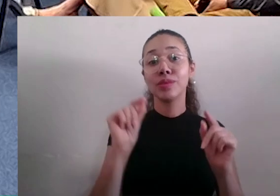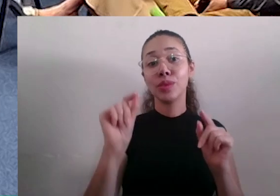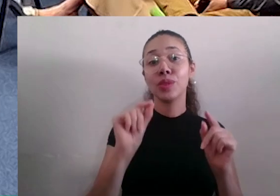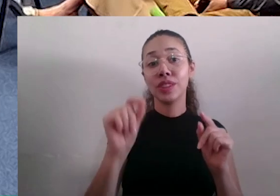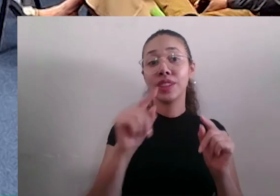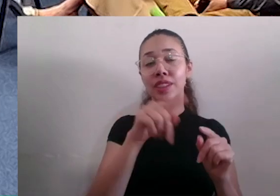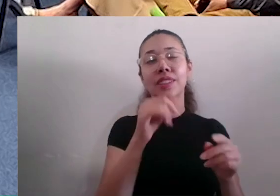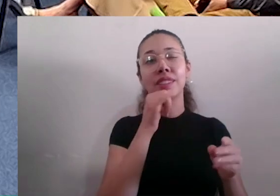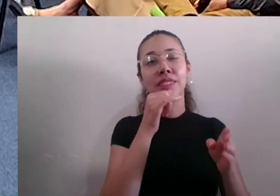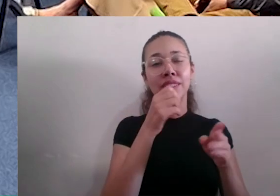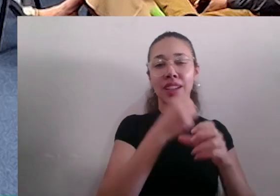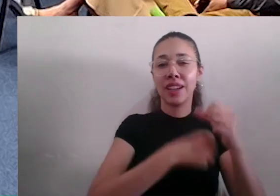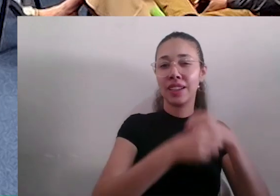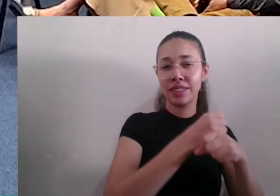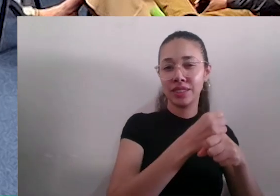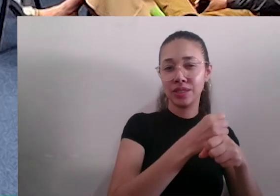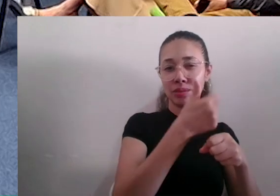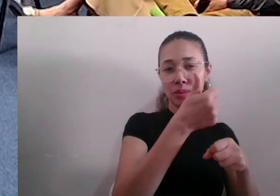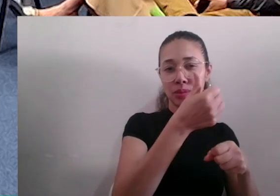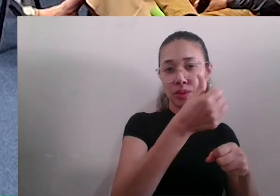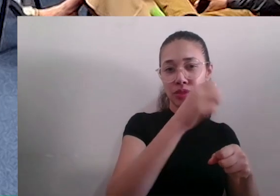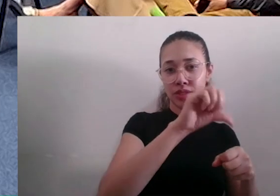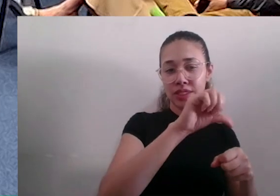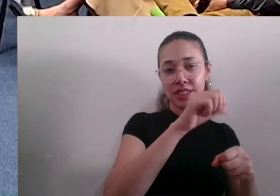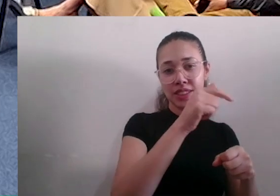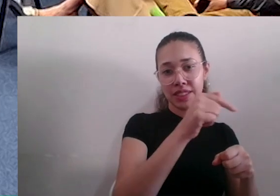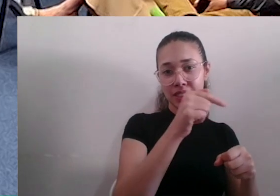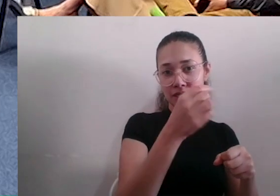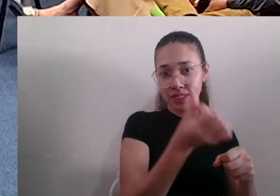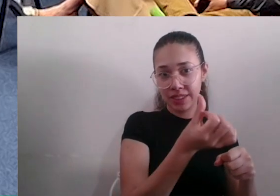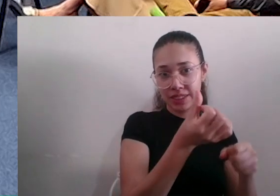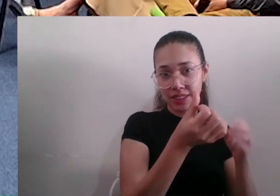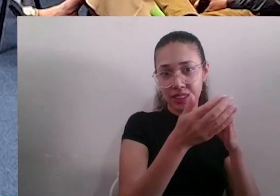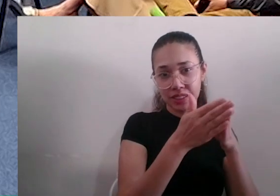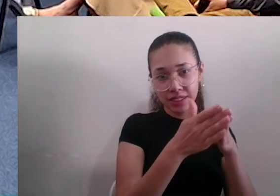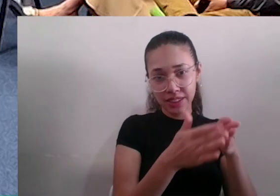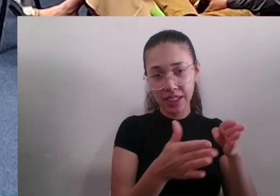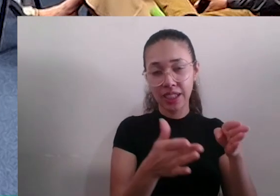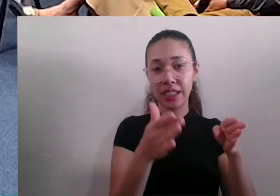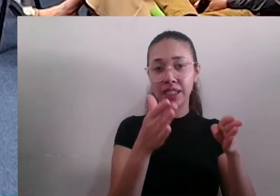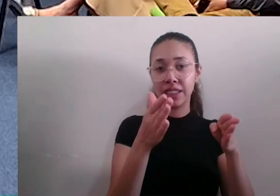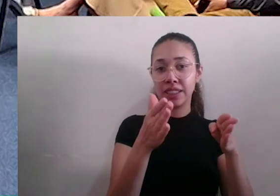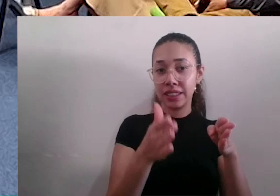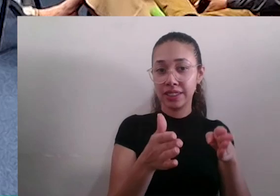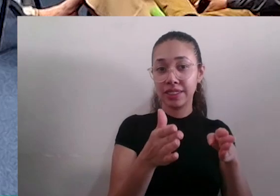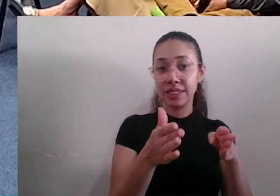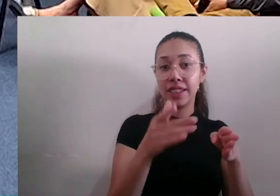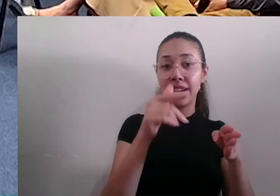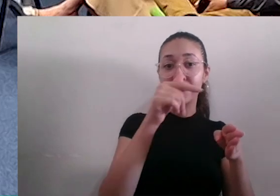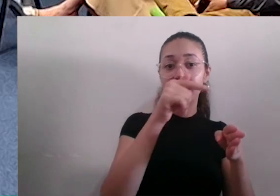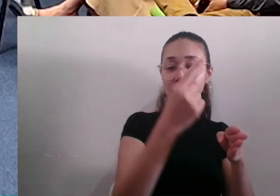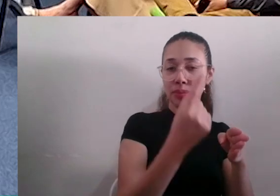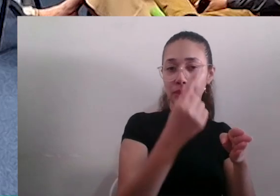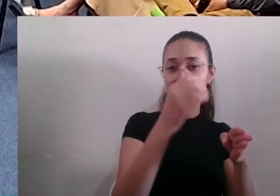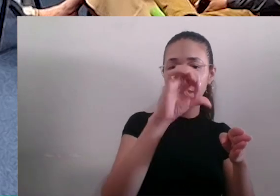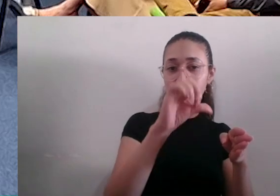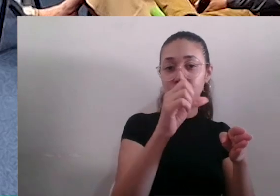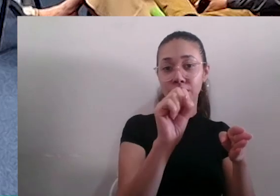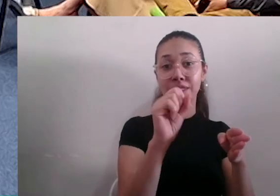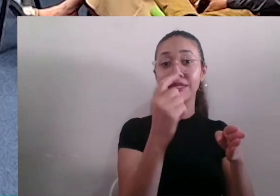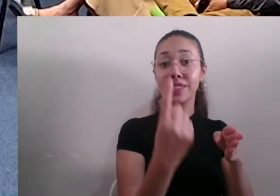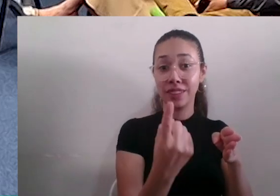77 né 76 ela morreu em 76 mas na virada do ano né então de 1977 até 1981 e